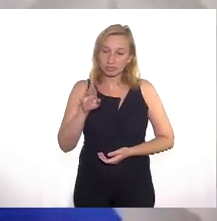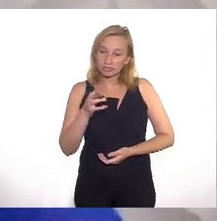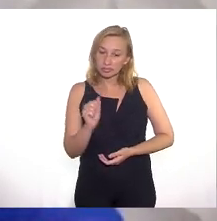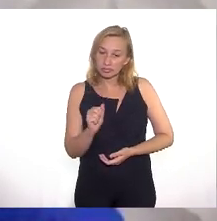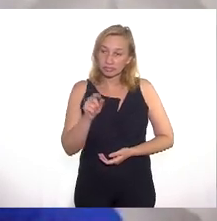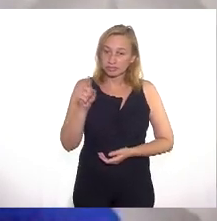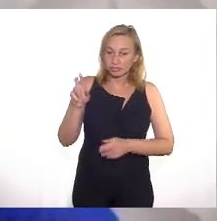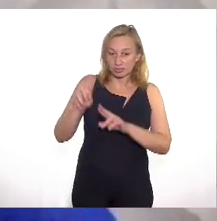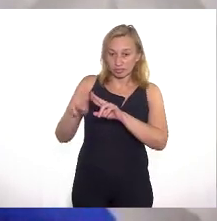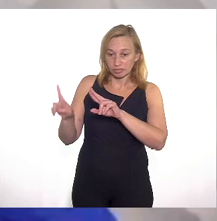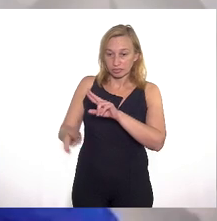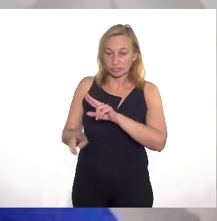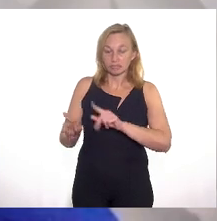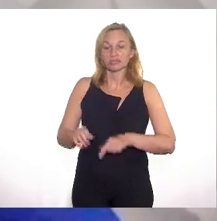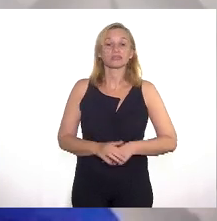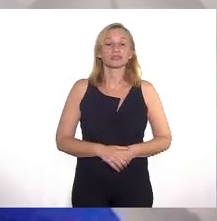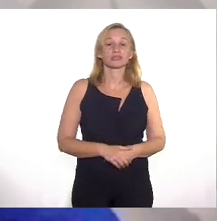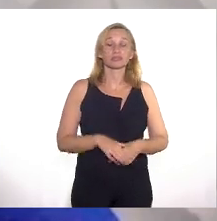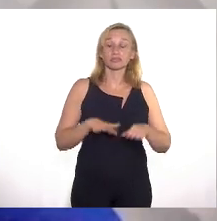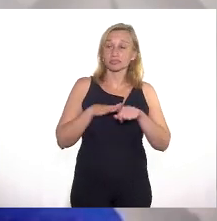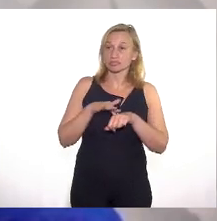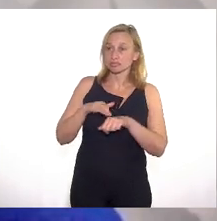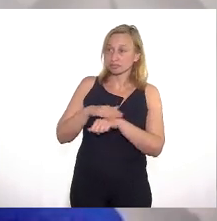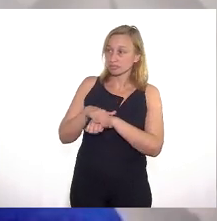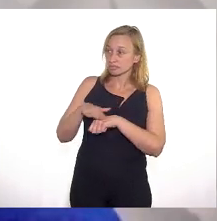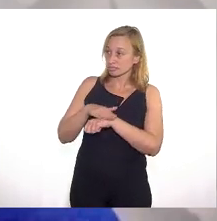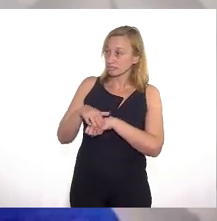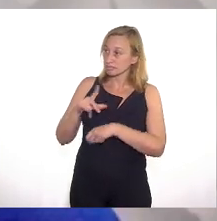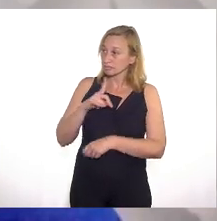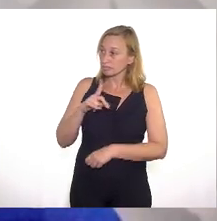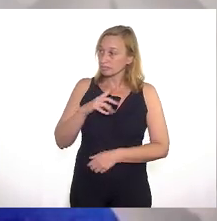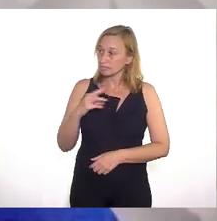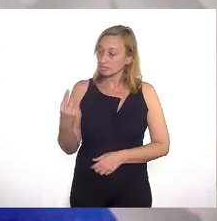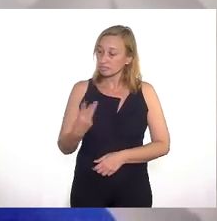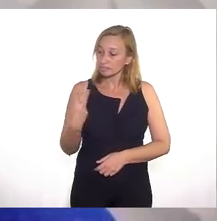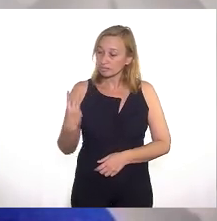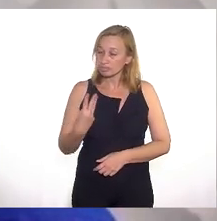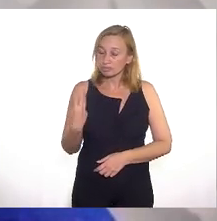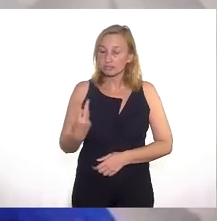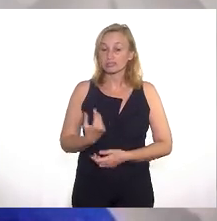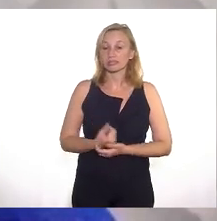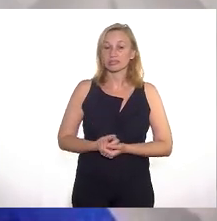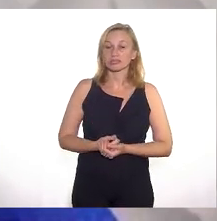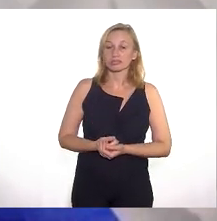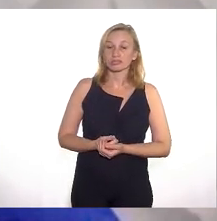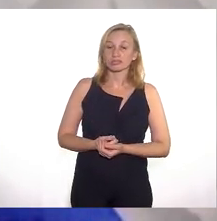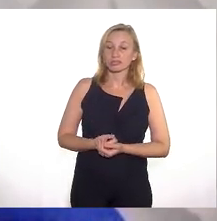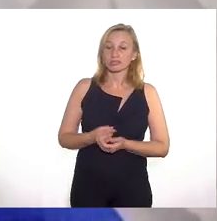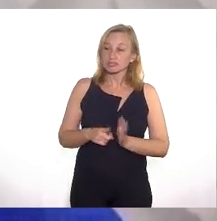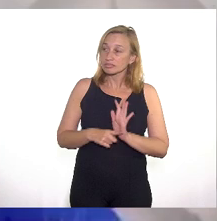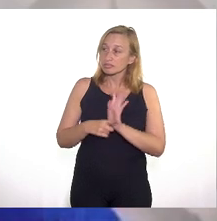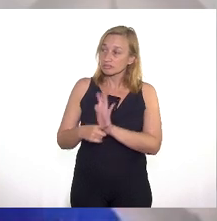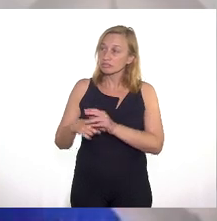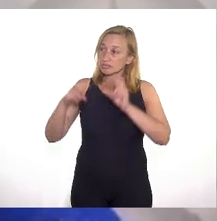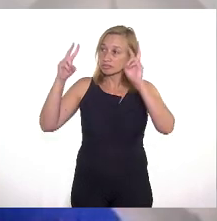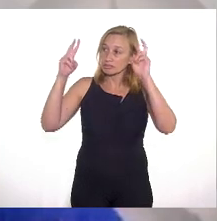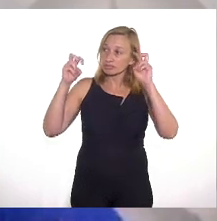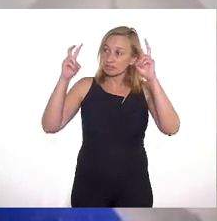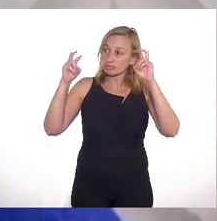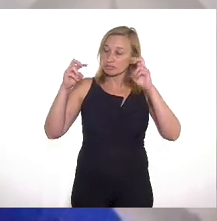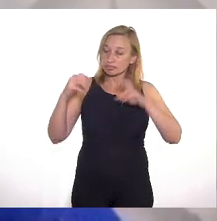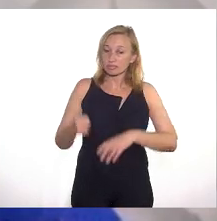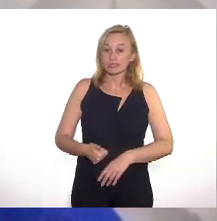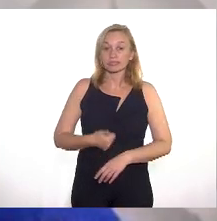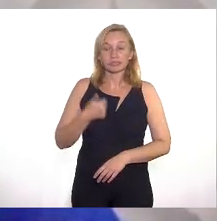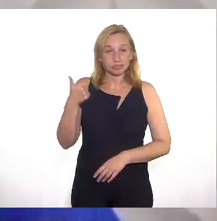da UERJ, e na conversa que tivemos, na tentativa mesmo de nos assenhorarmos do tema para o nosso